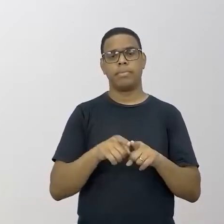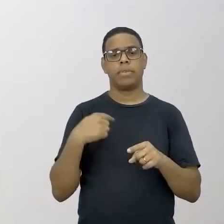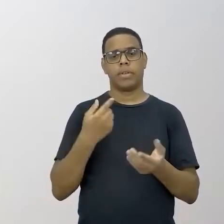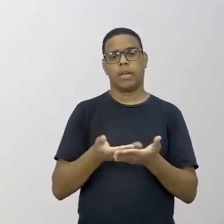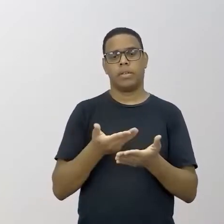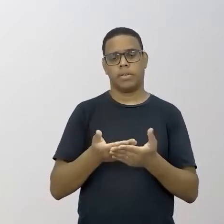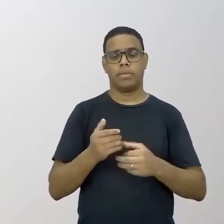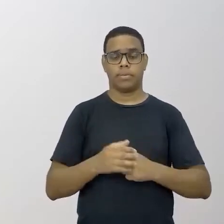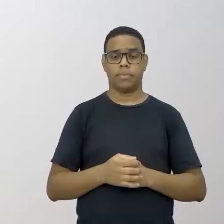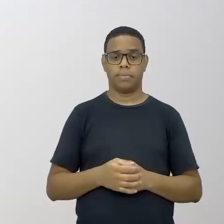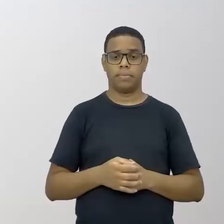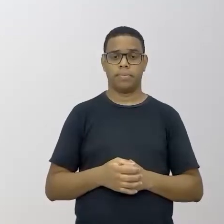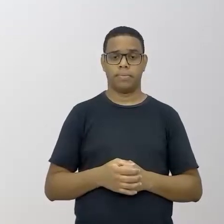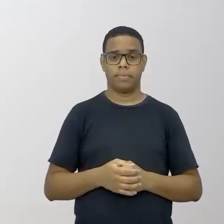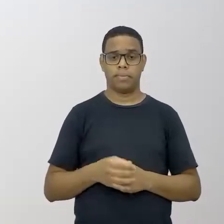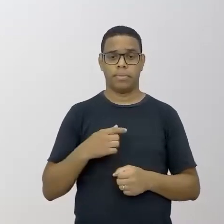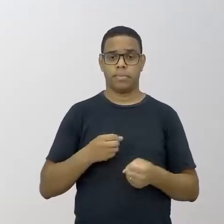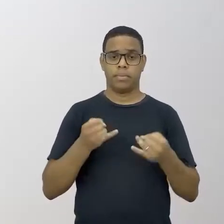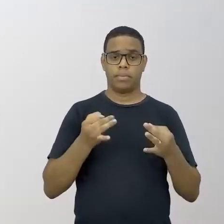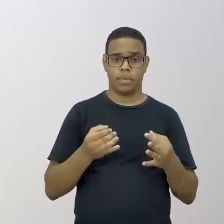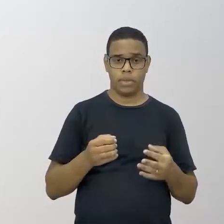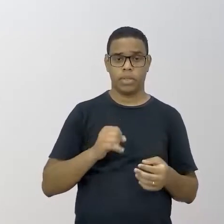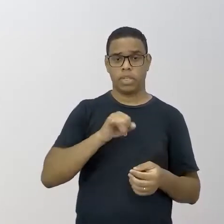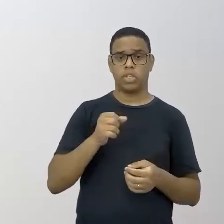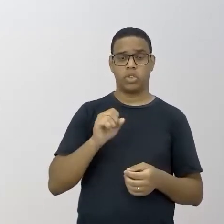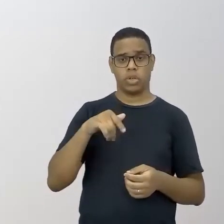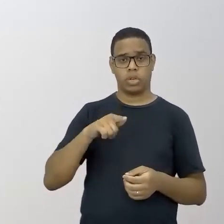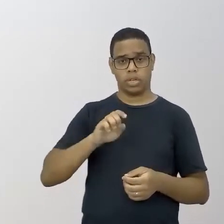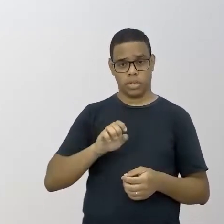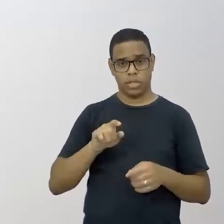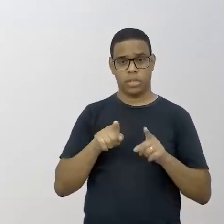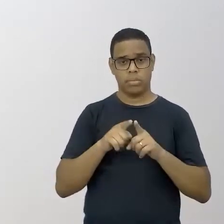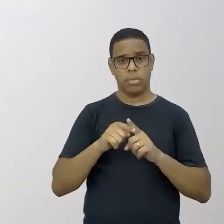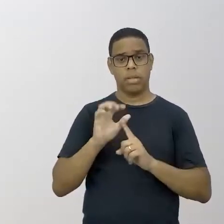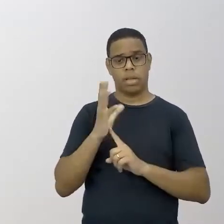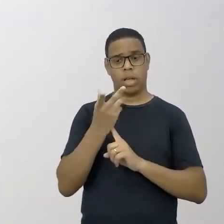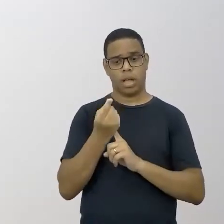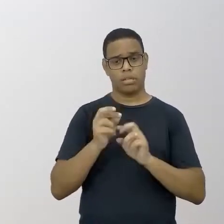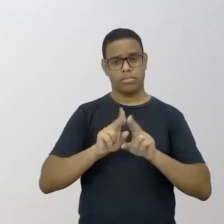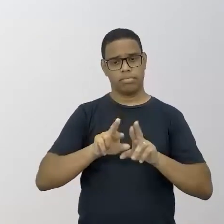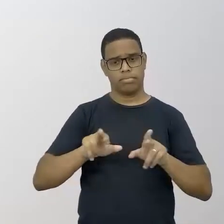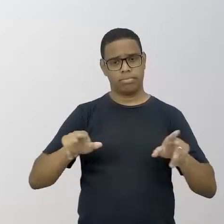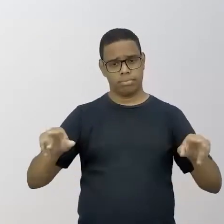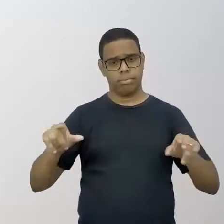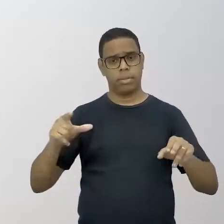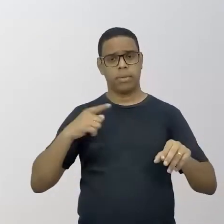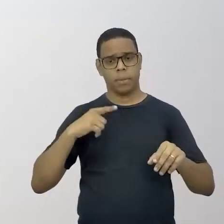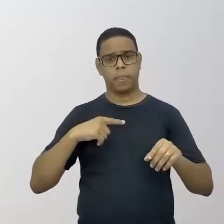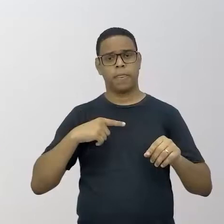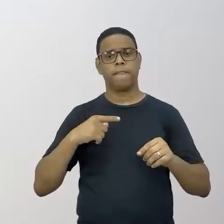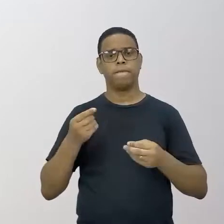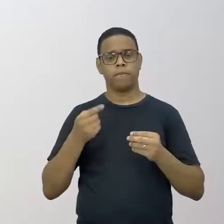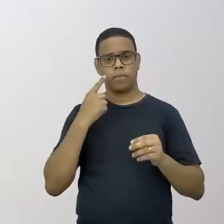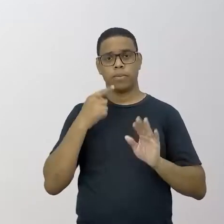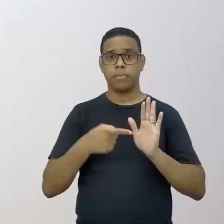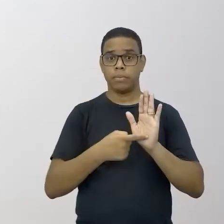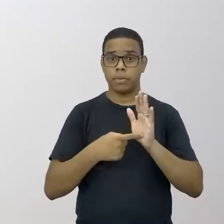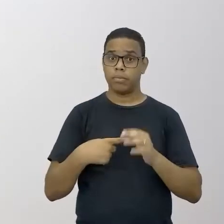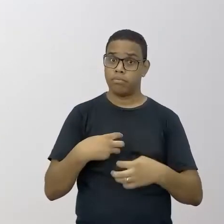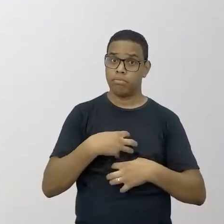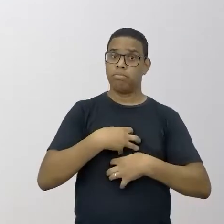nossa aula, né? Então eu falei do exemplo do John Cage e as artes elas fazem isso, elas impressionam e